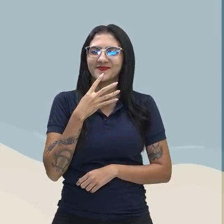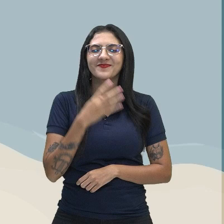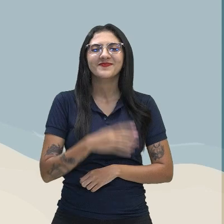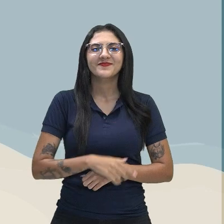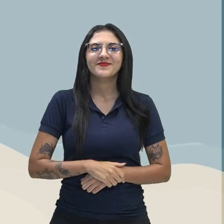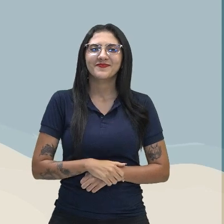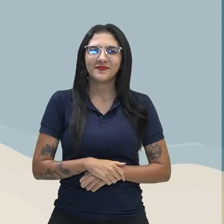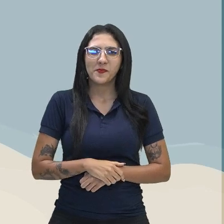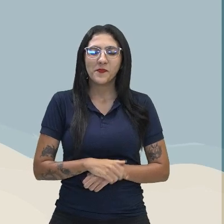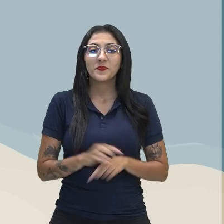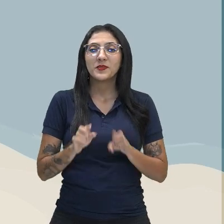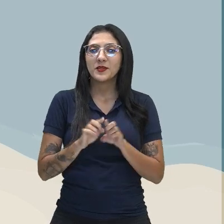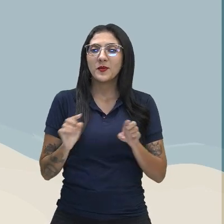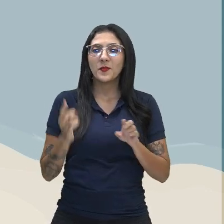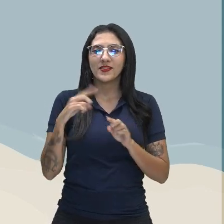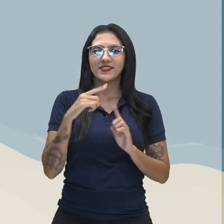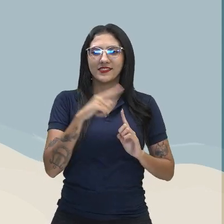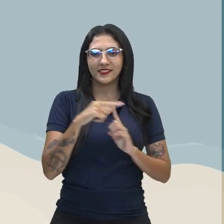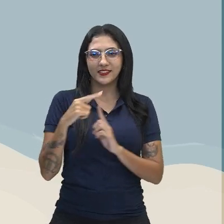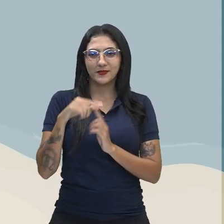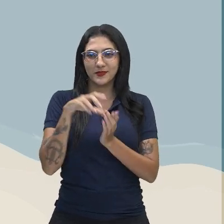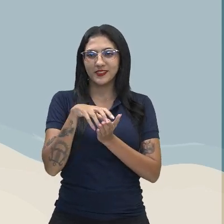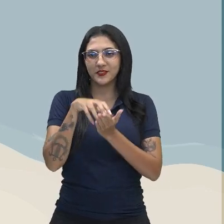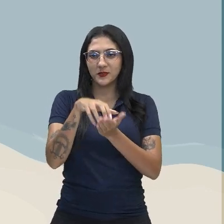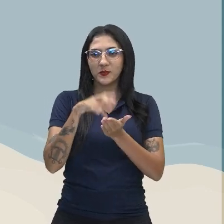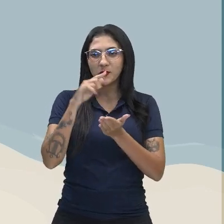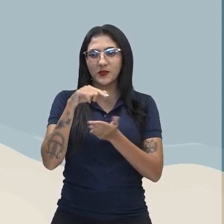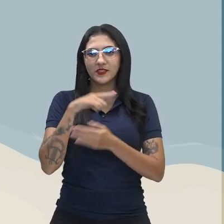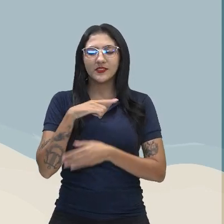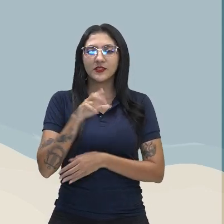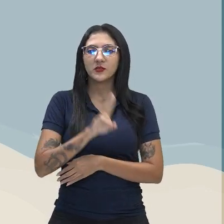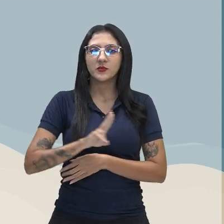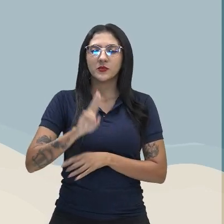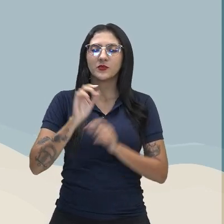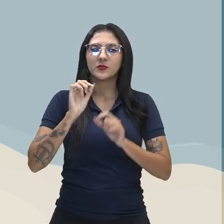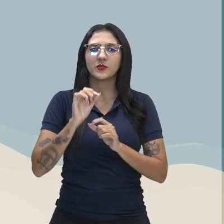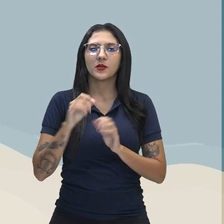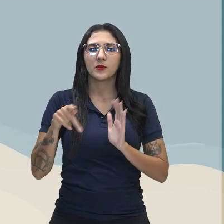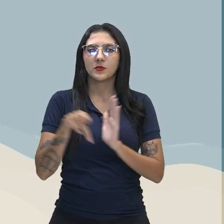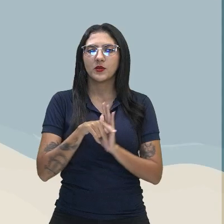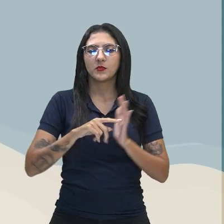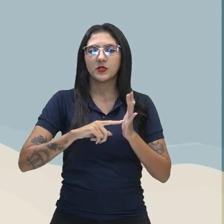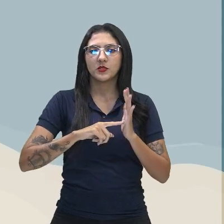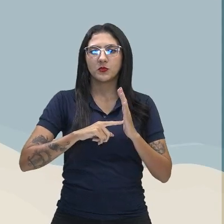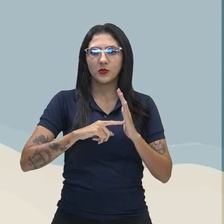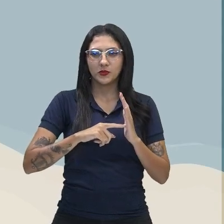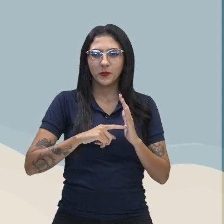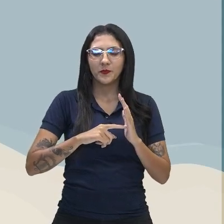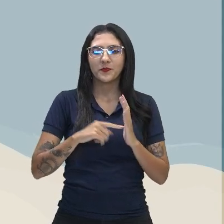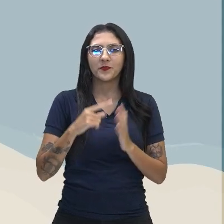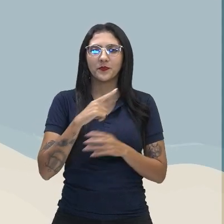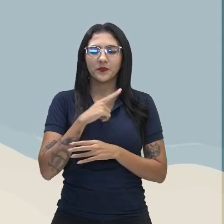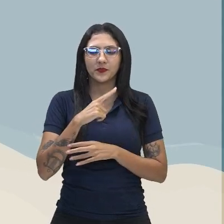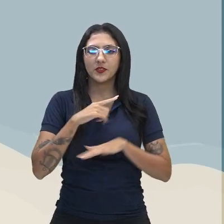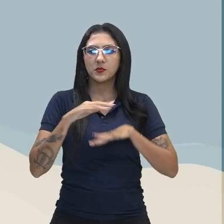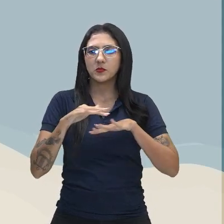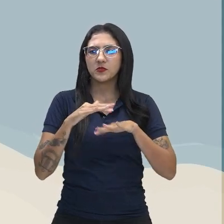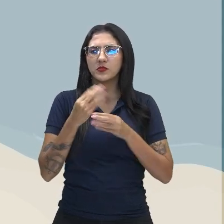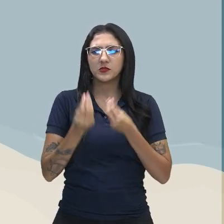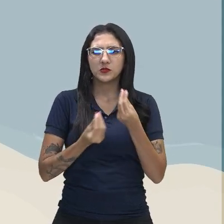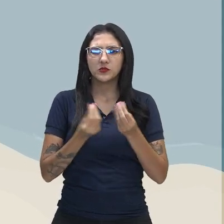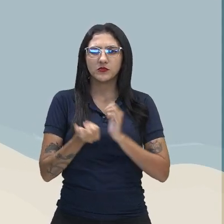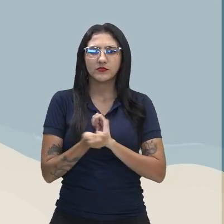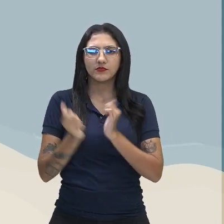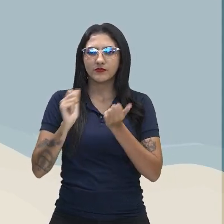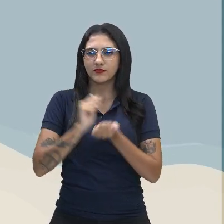nós dessa região, eles funcionam a partir de motores, que se movem aí graças à transformação